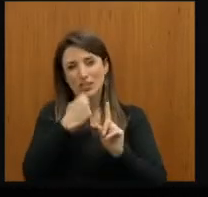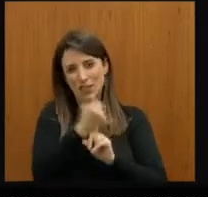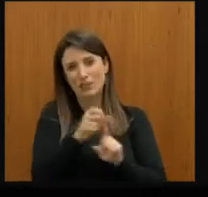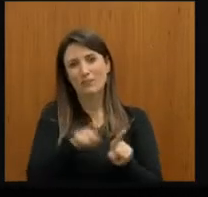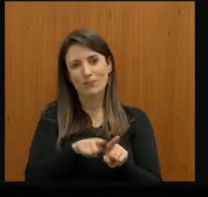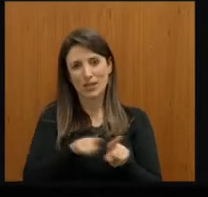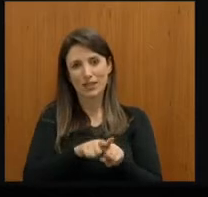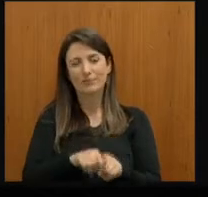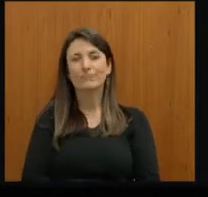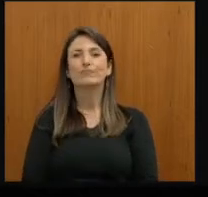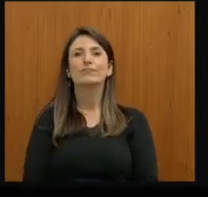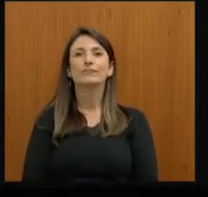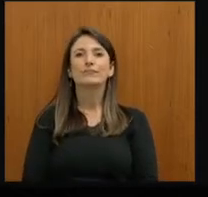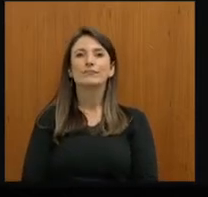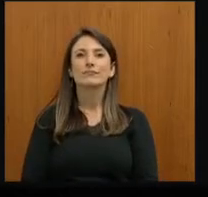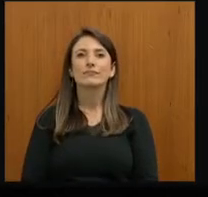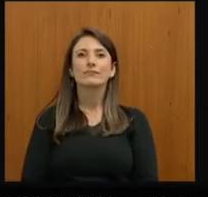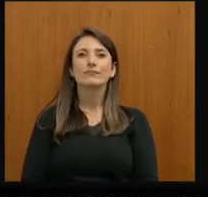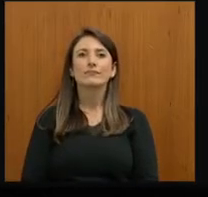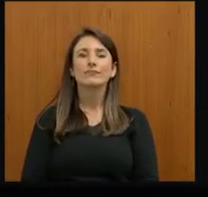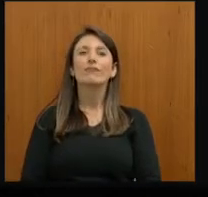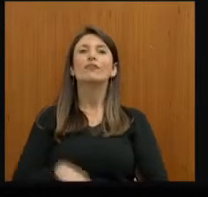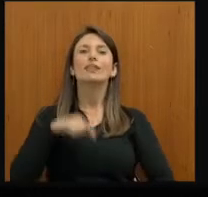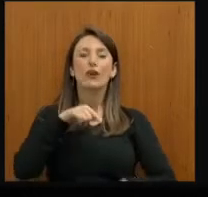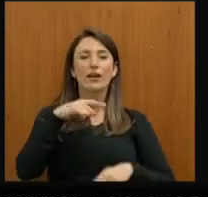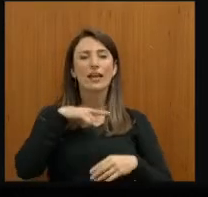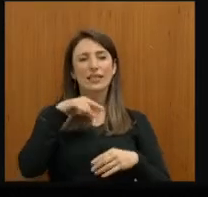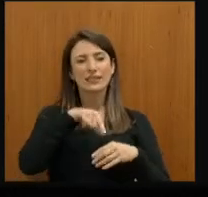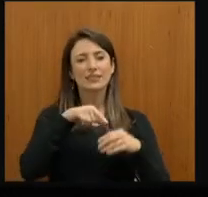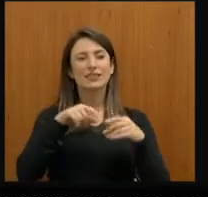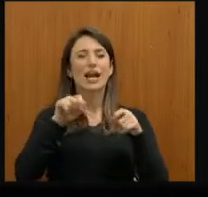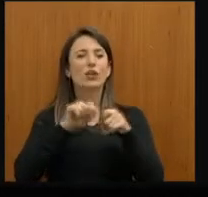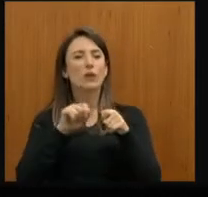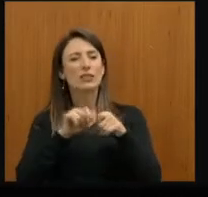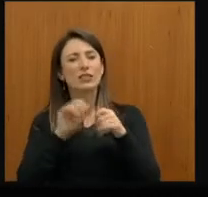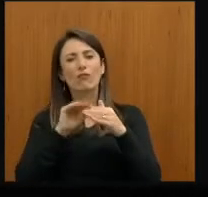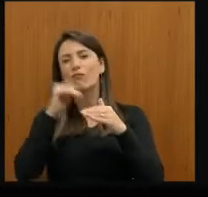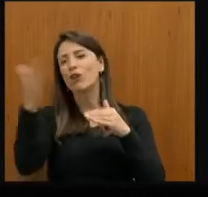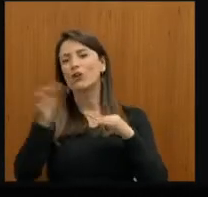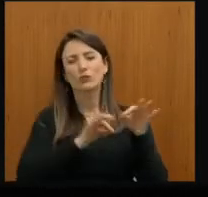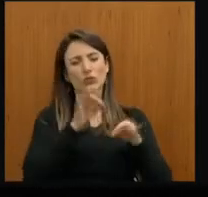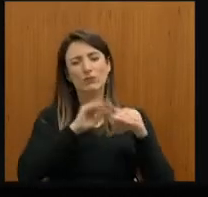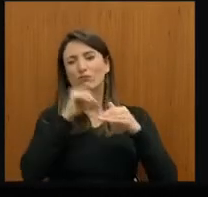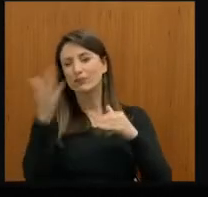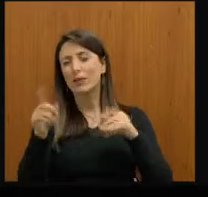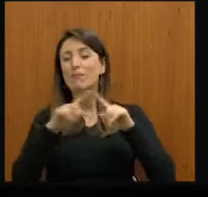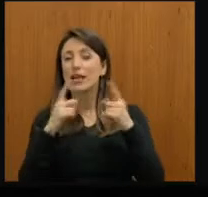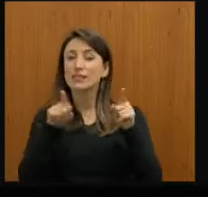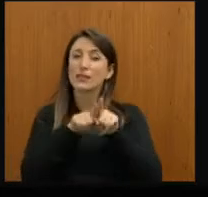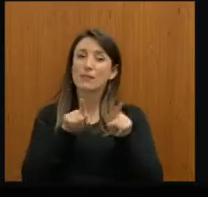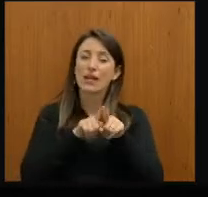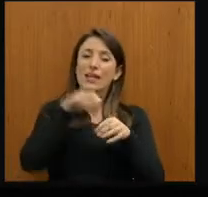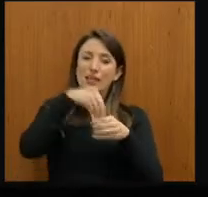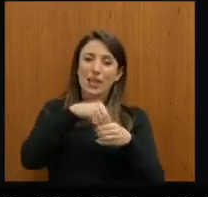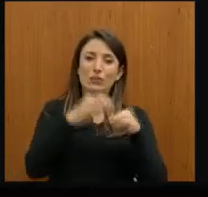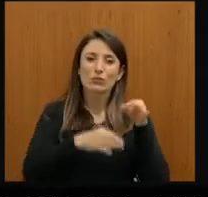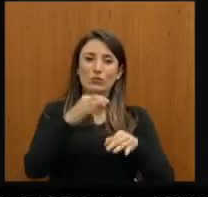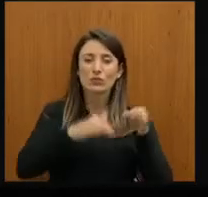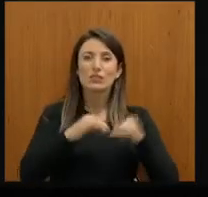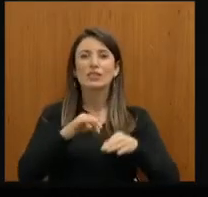extrajudiciais eu coloquei nos peças digitais mas também a atuação judiciais mas no âmbito coletivo